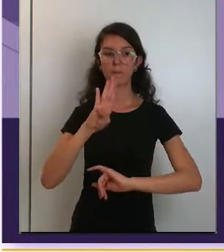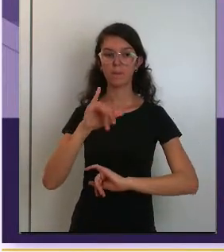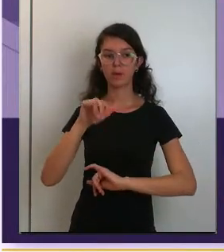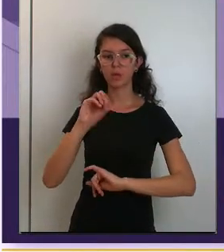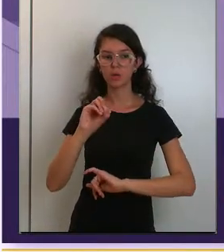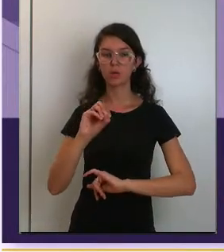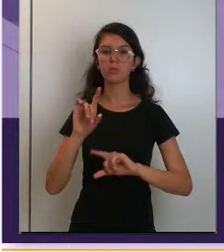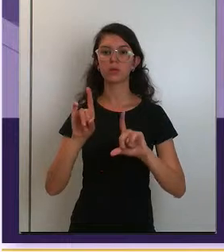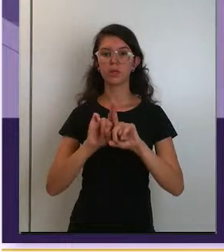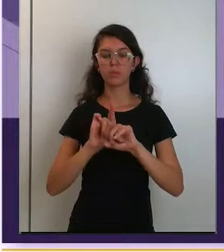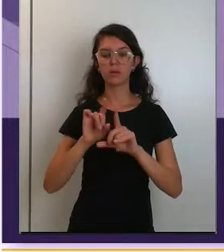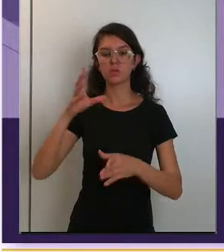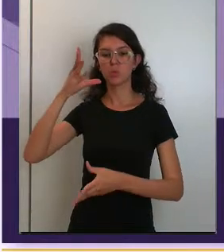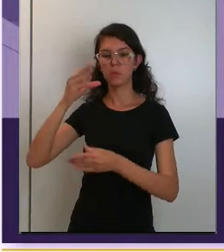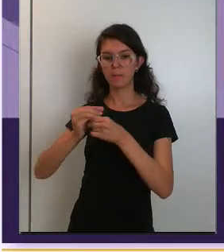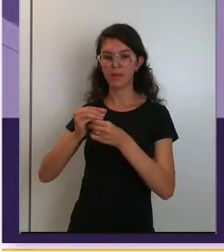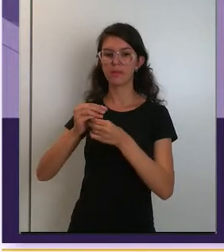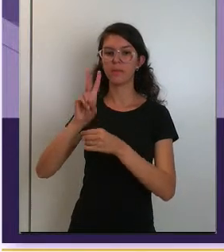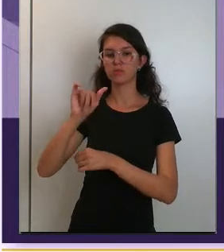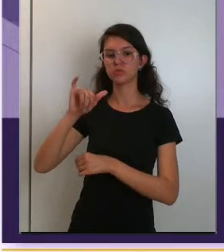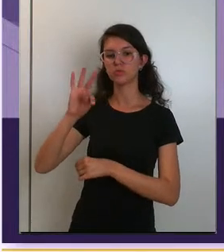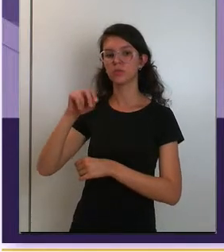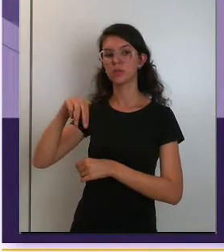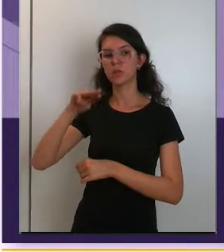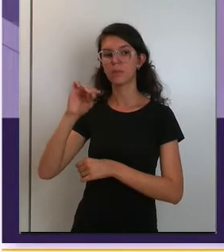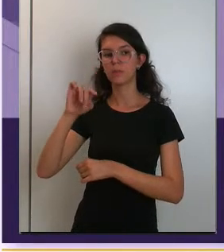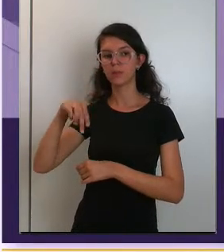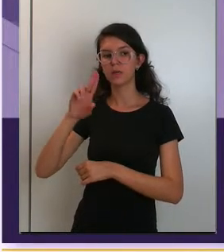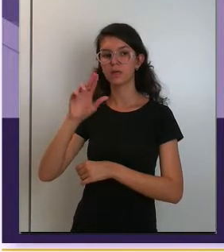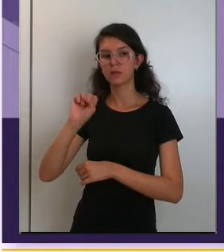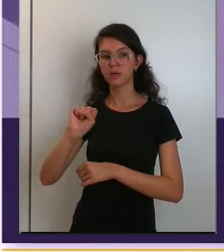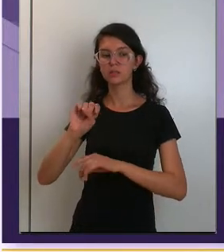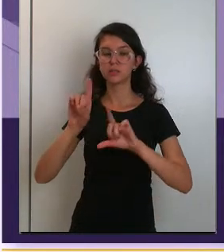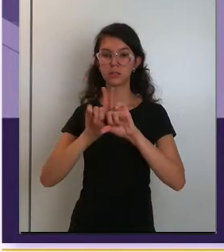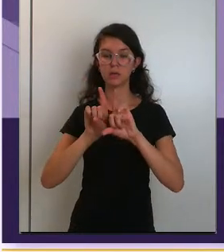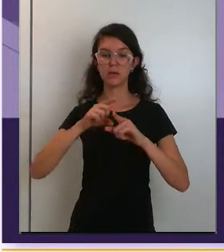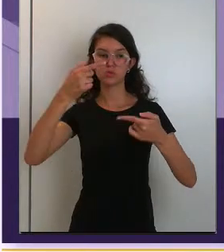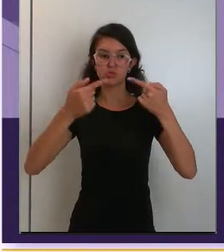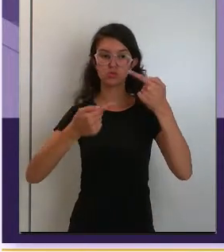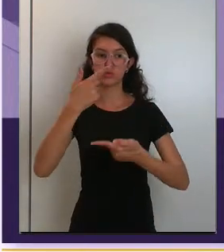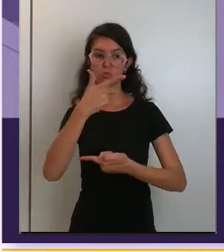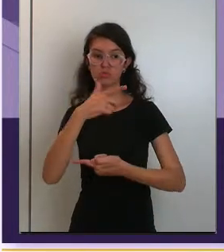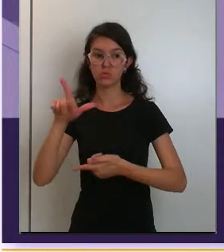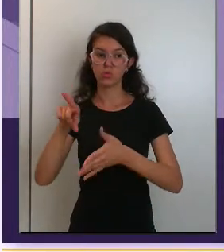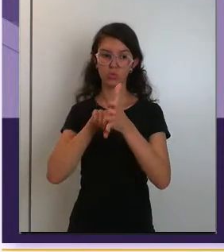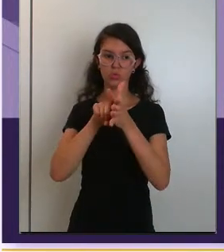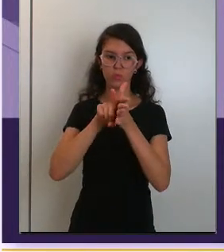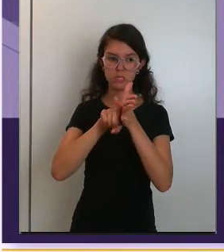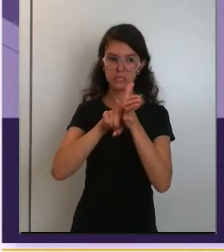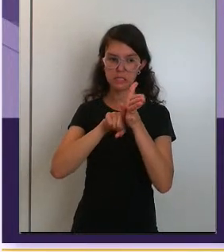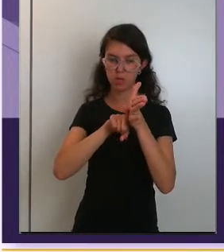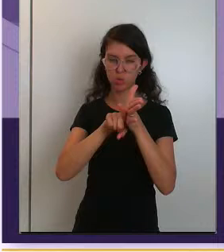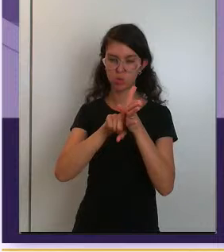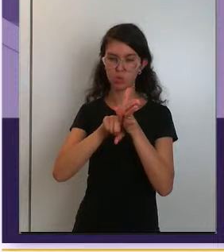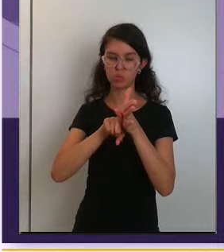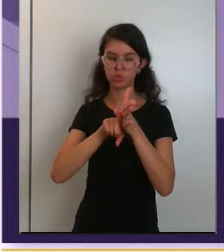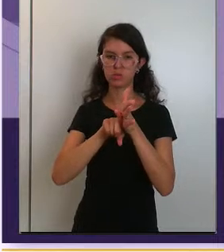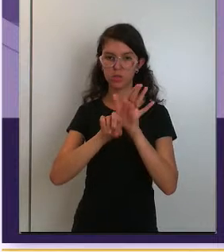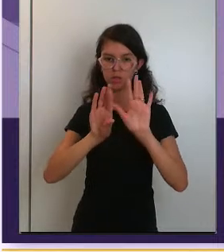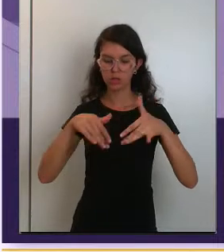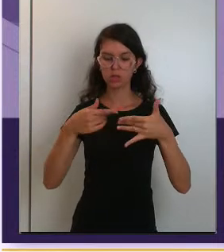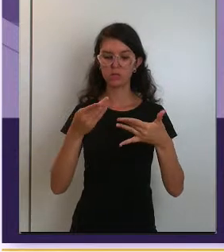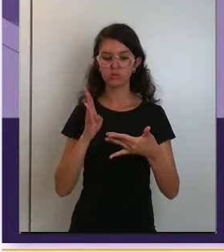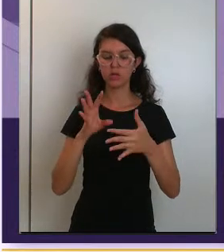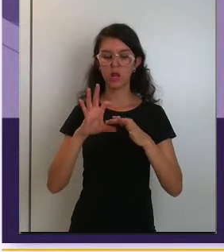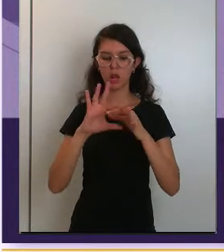E temos também já esses webinários até mais estendidos e com discussão de outros pesquisadores também aí